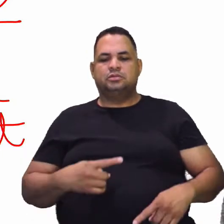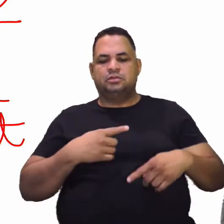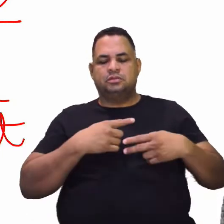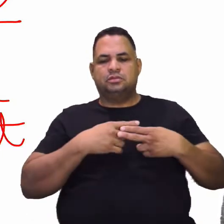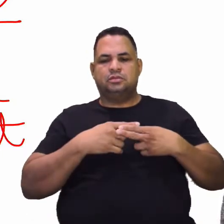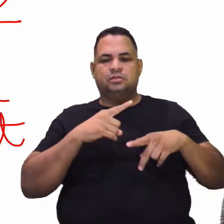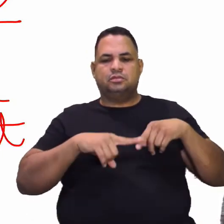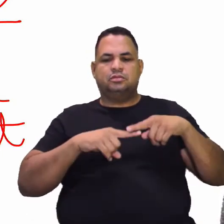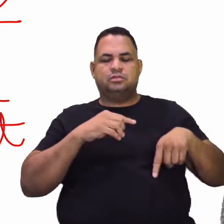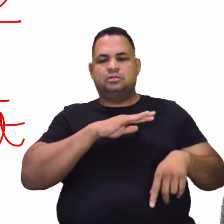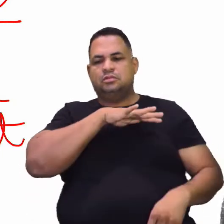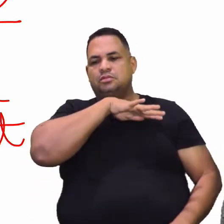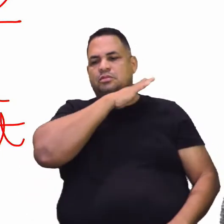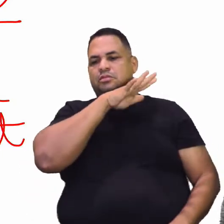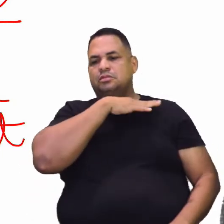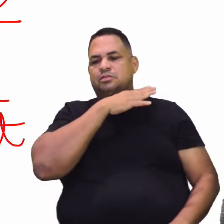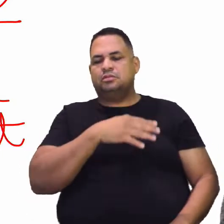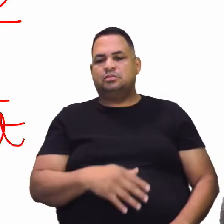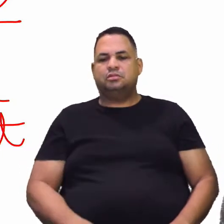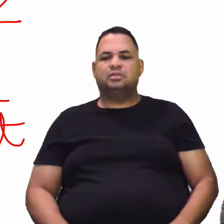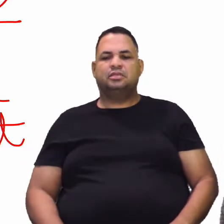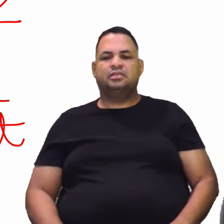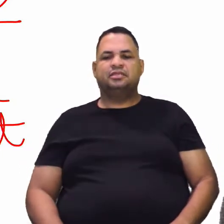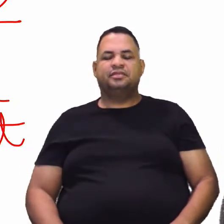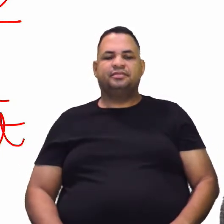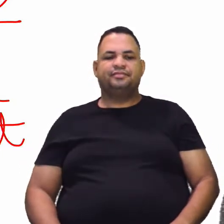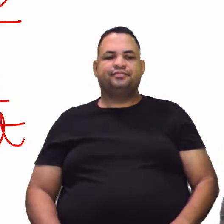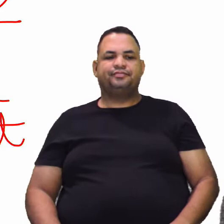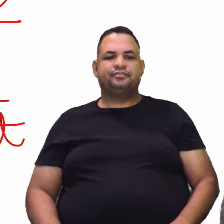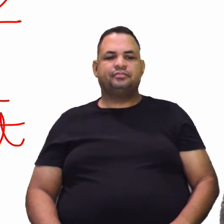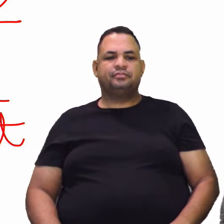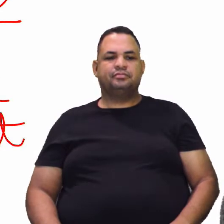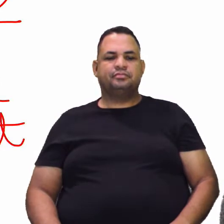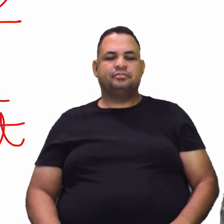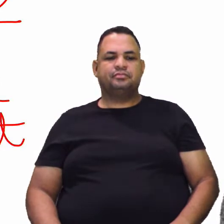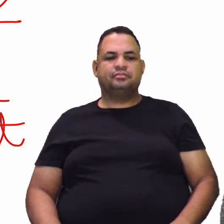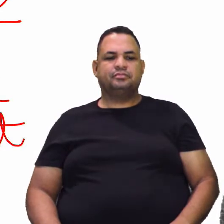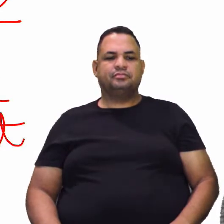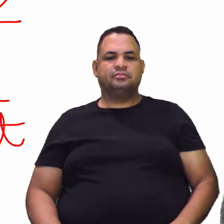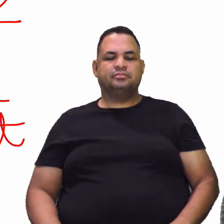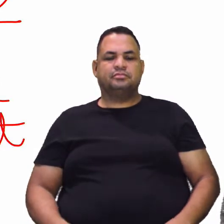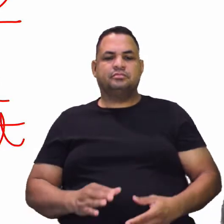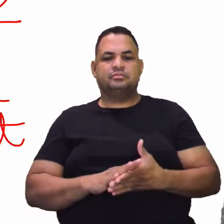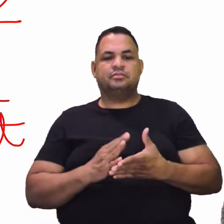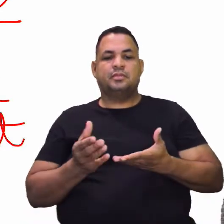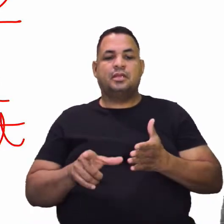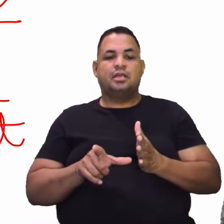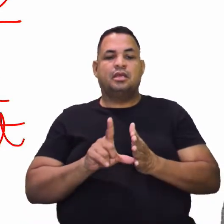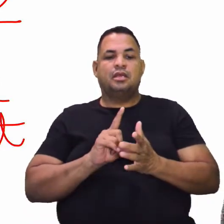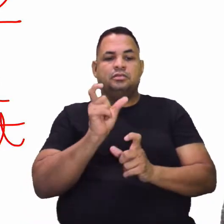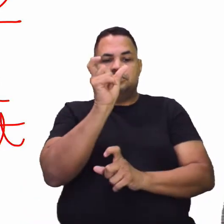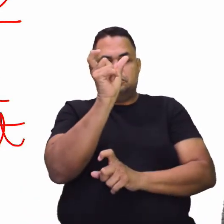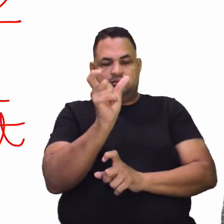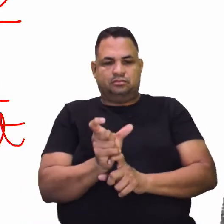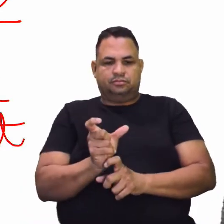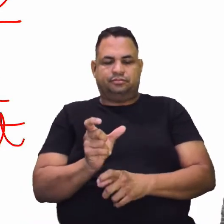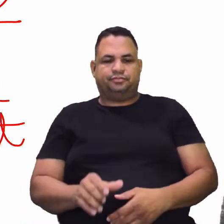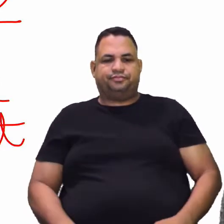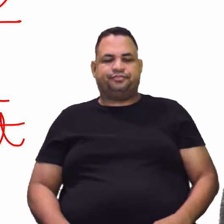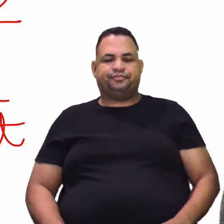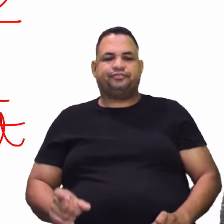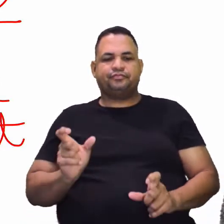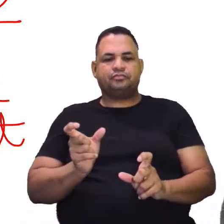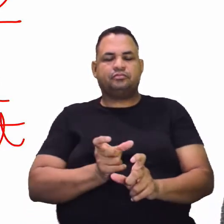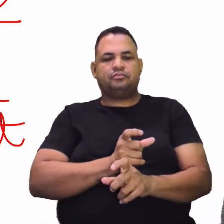animais. Então, o que vai acontecer? O do e o does, eles vêm antes do sujeito, eles começam a frase,